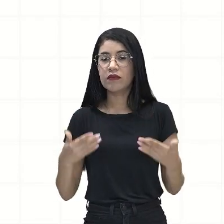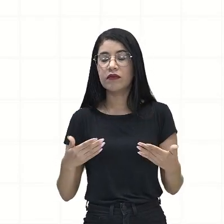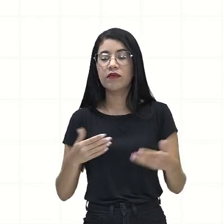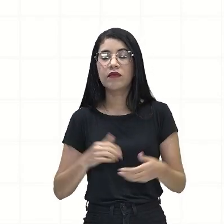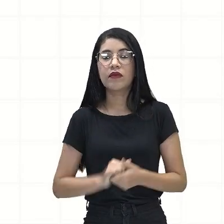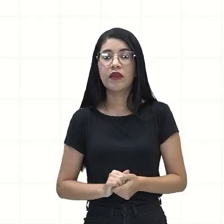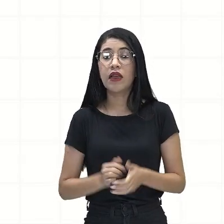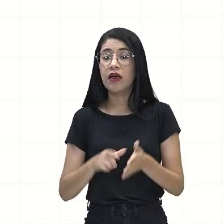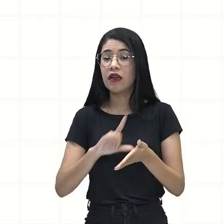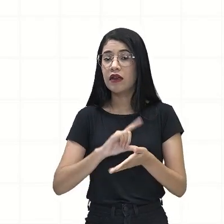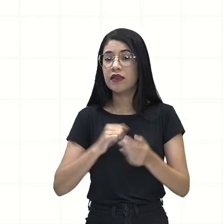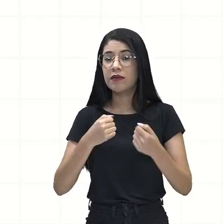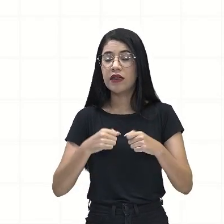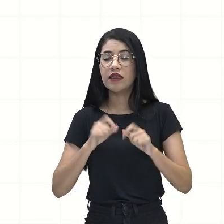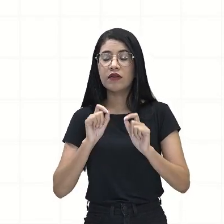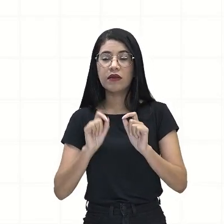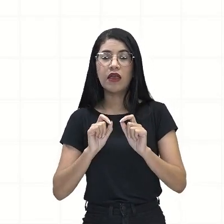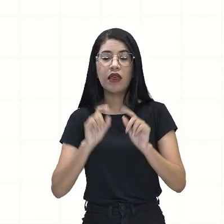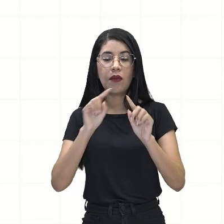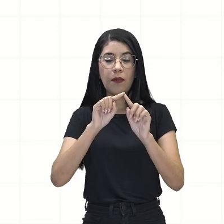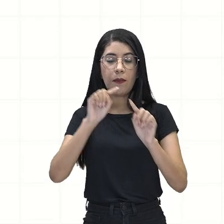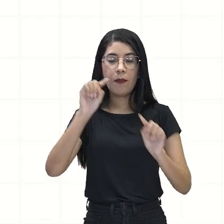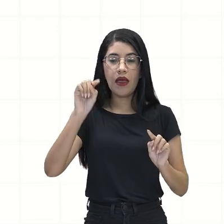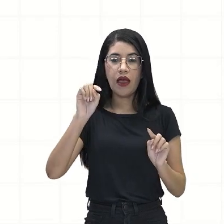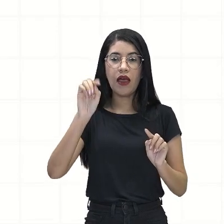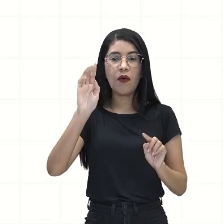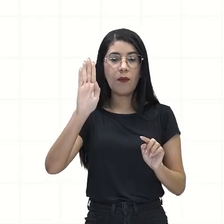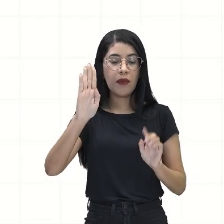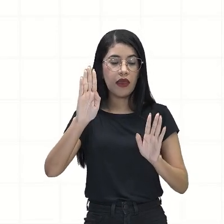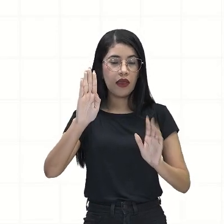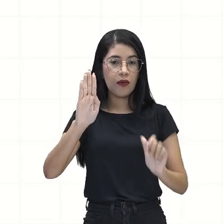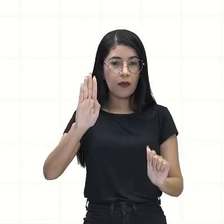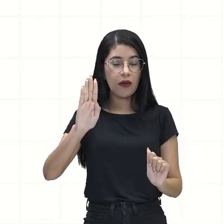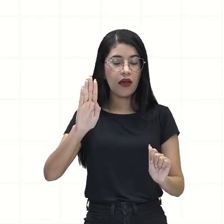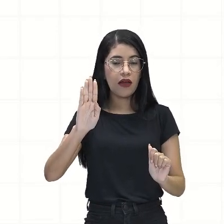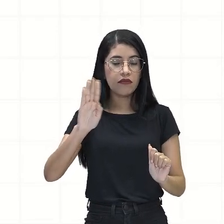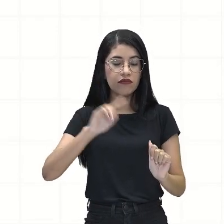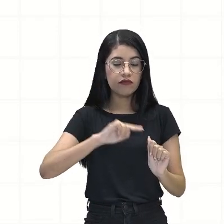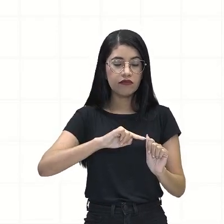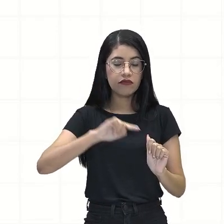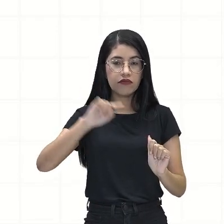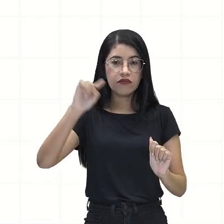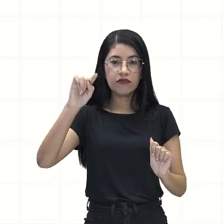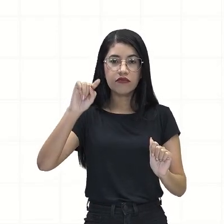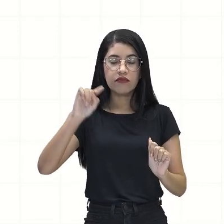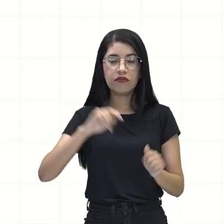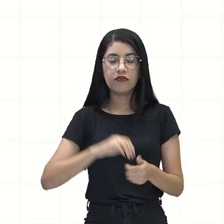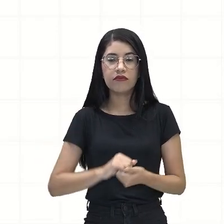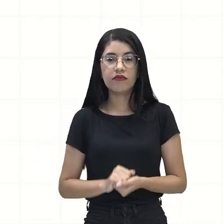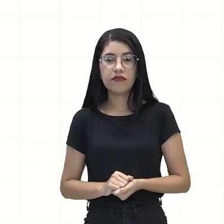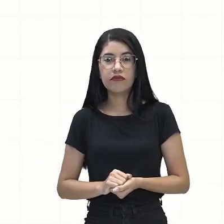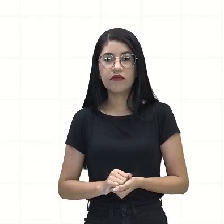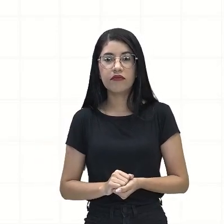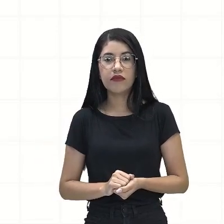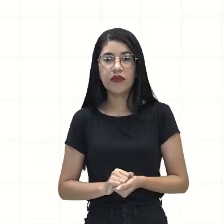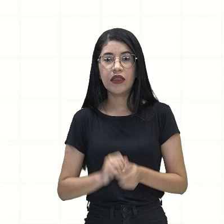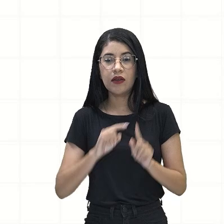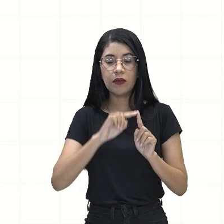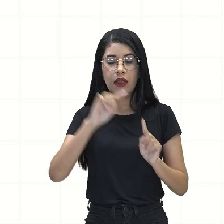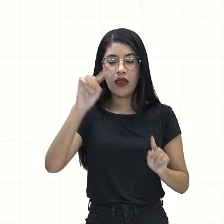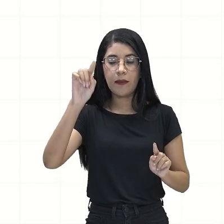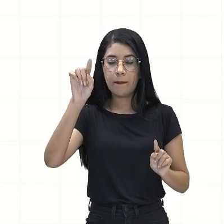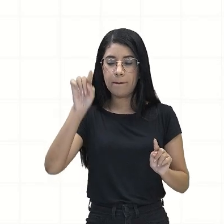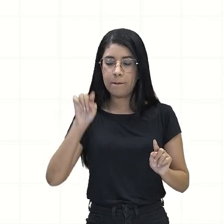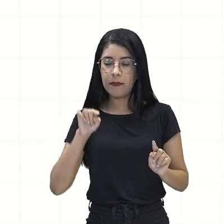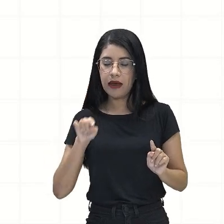que saber qual é o ponto, né? O ponto B, ele está ligado aqui, ó, no 3, né?